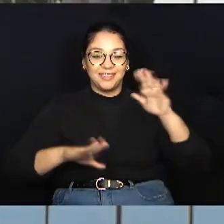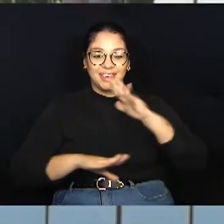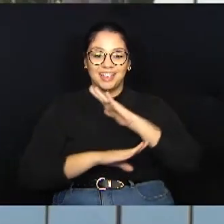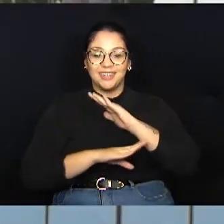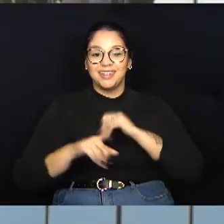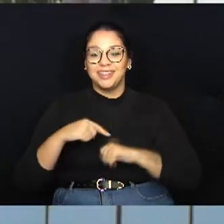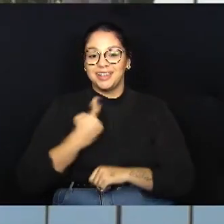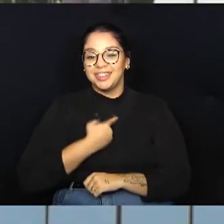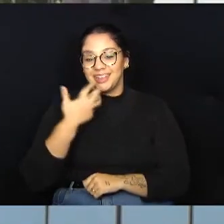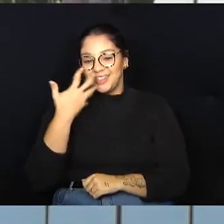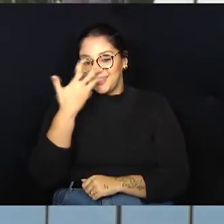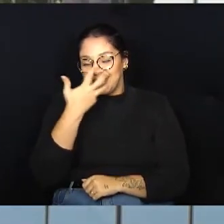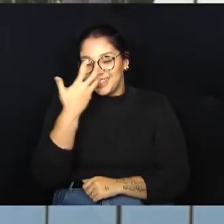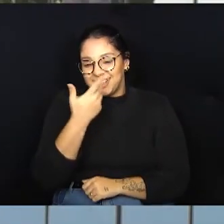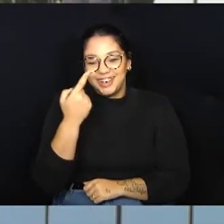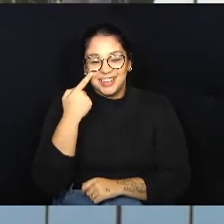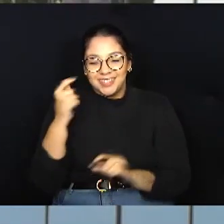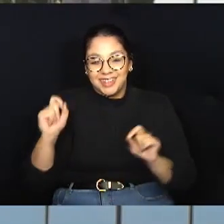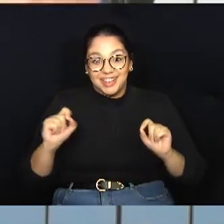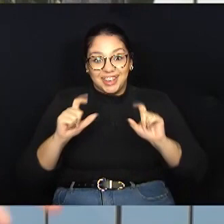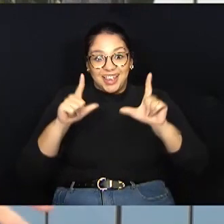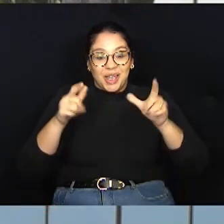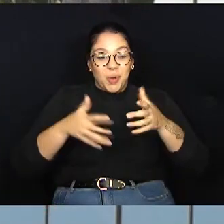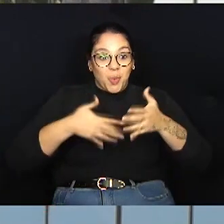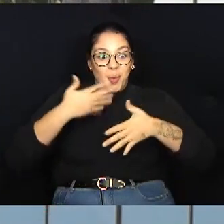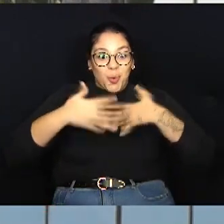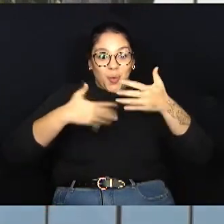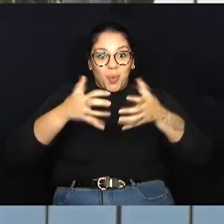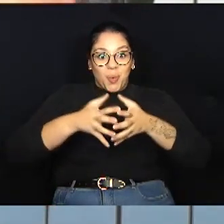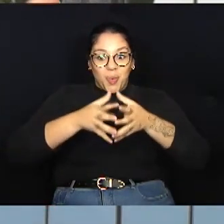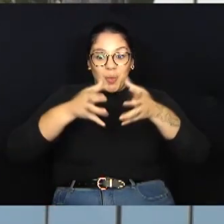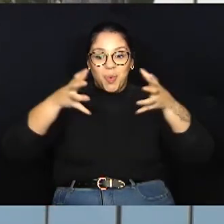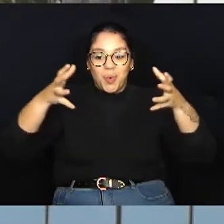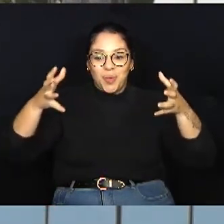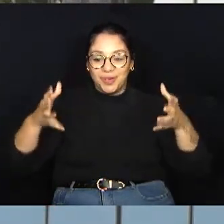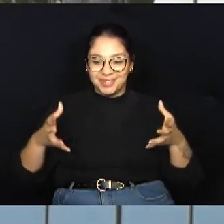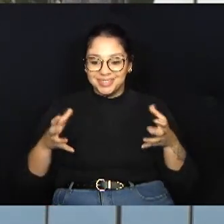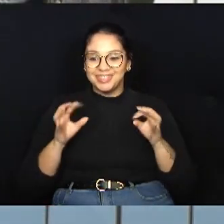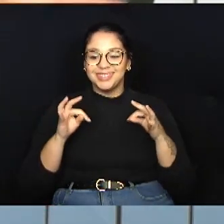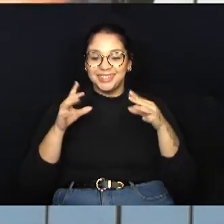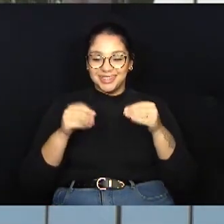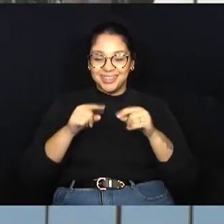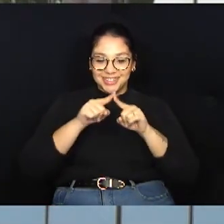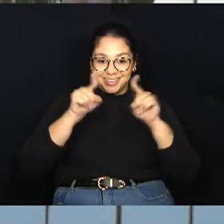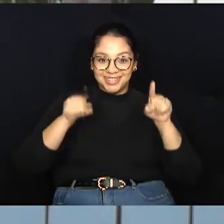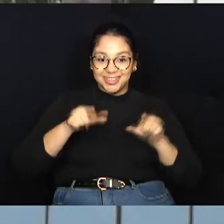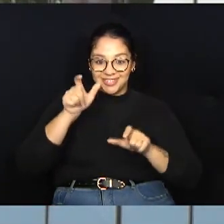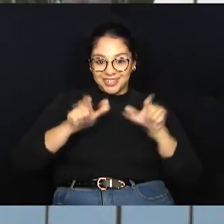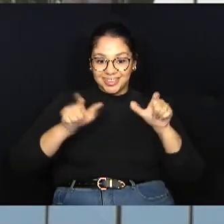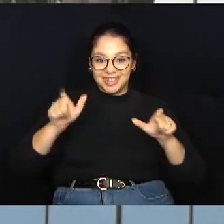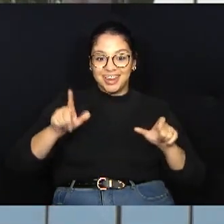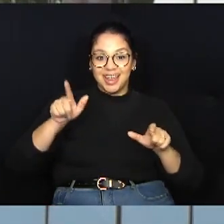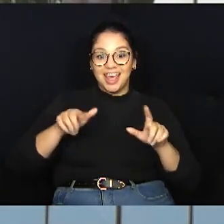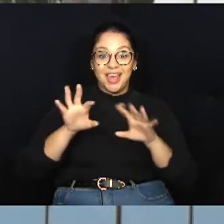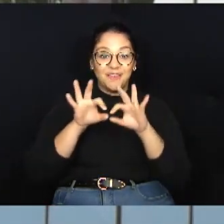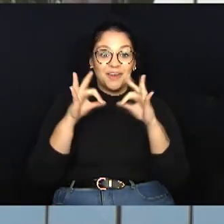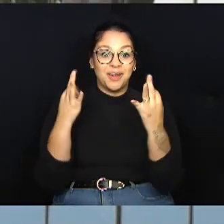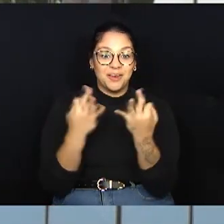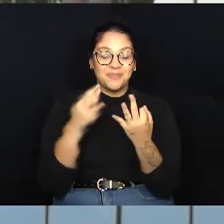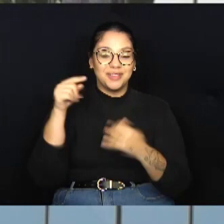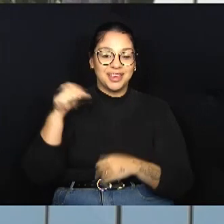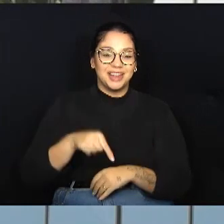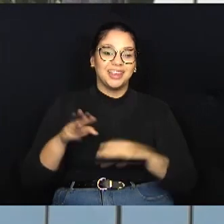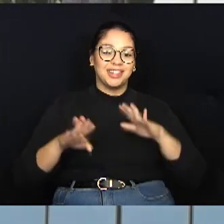ela aparecer e como ela cresceu, como desenvolveu todos os funcionários. Nós somos uma grande família aqui na Câmara. Pode